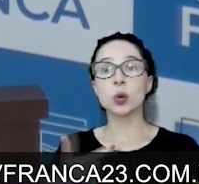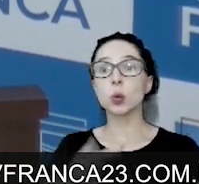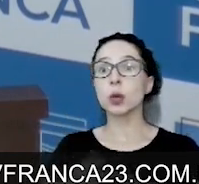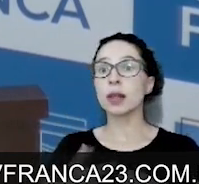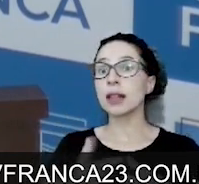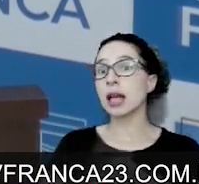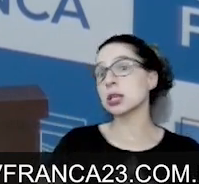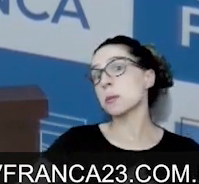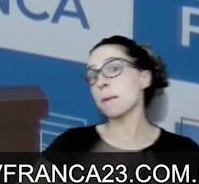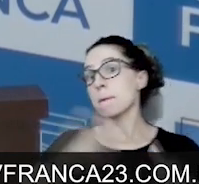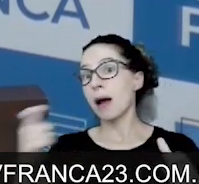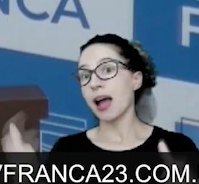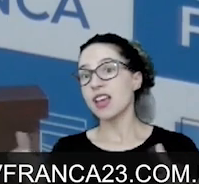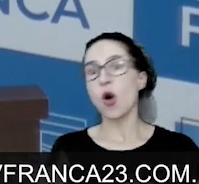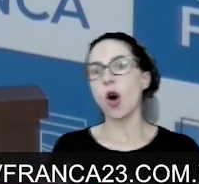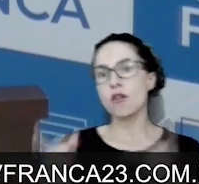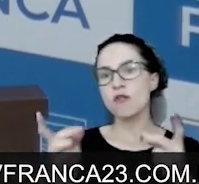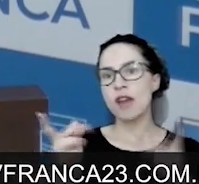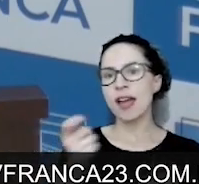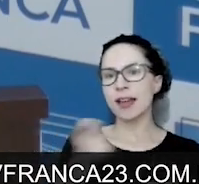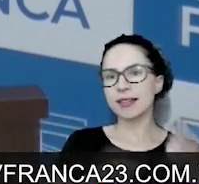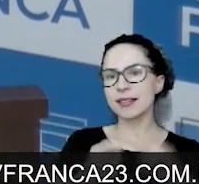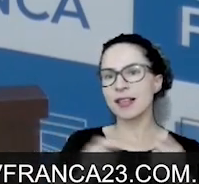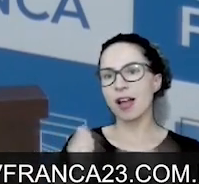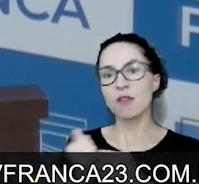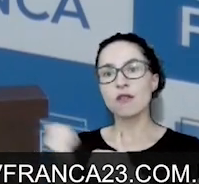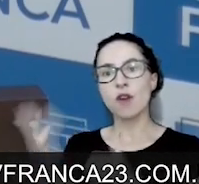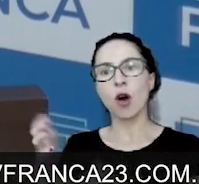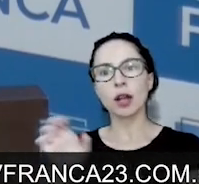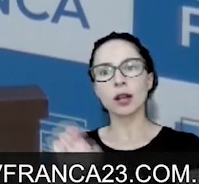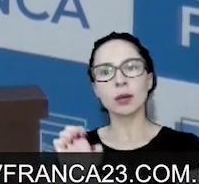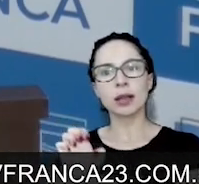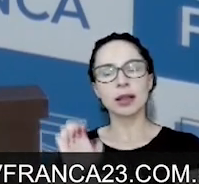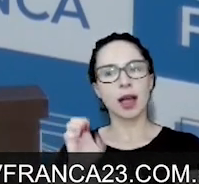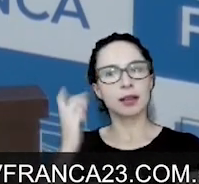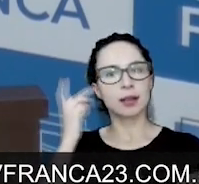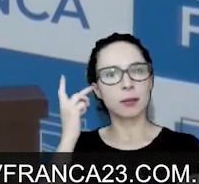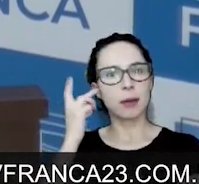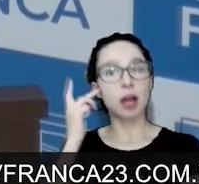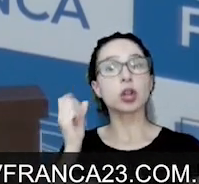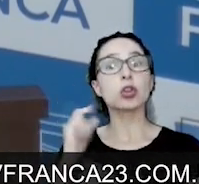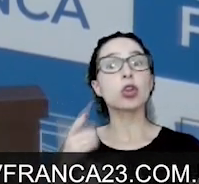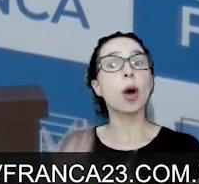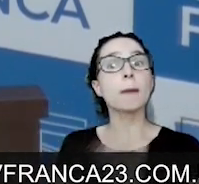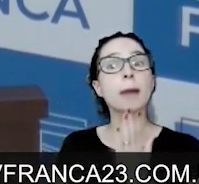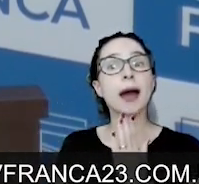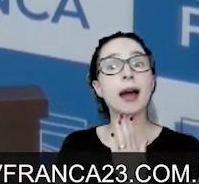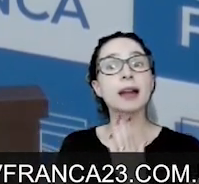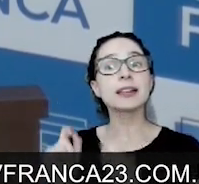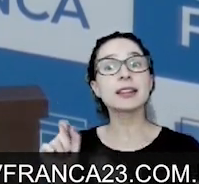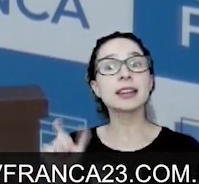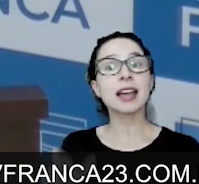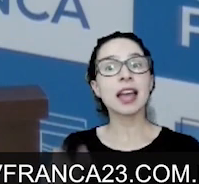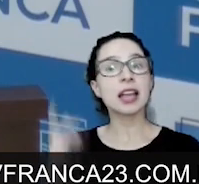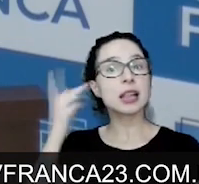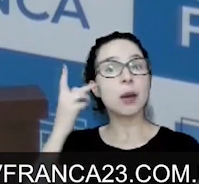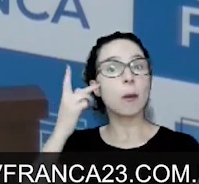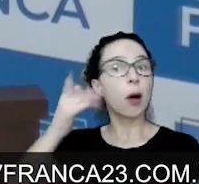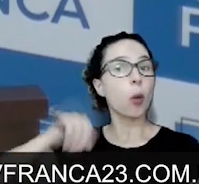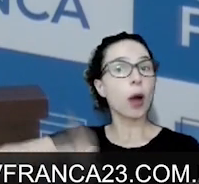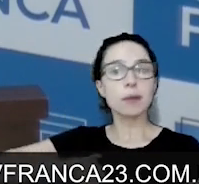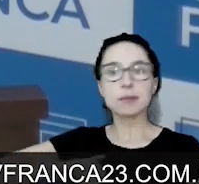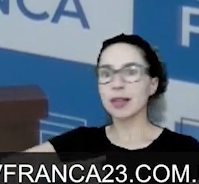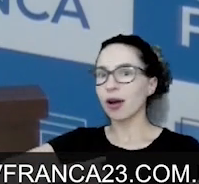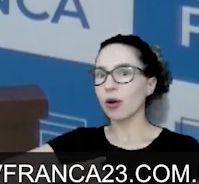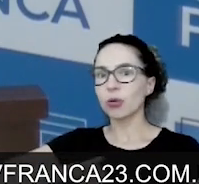de vendas de e-commerce no estado de São Paulo, ficando atrás apenas de São Paulo mesmo.